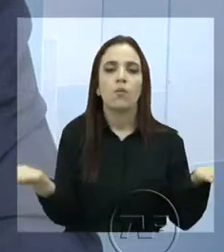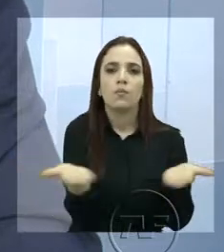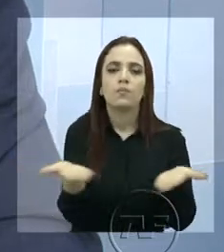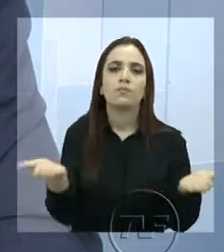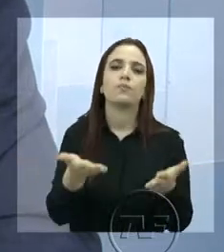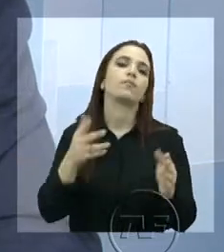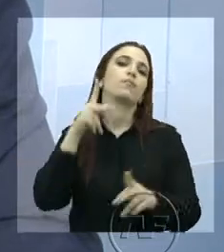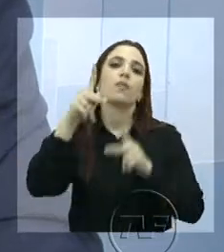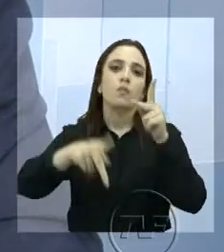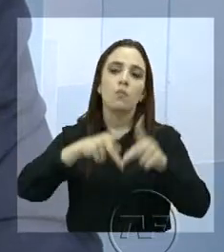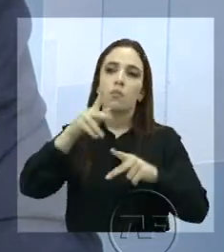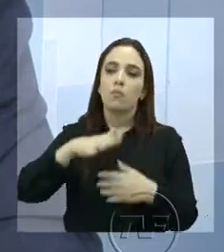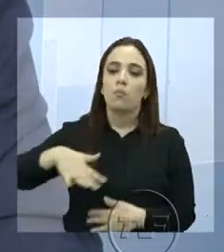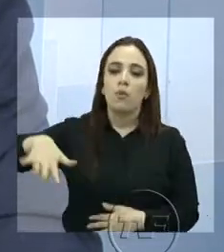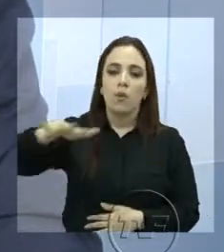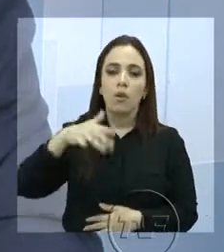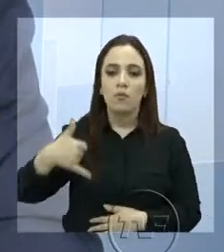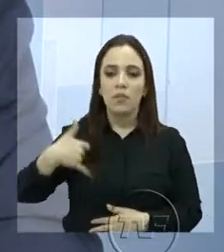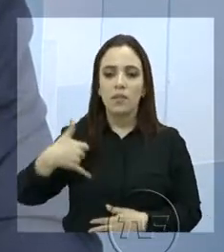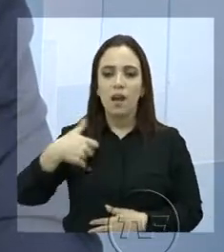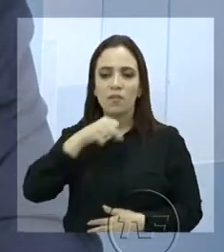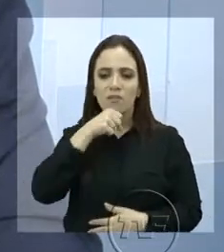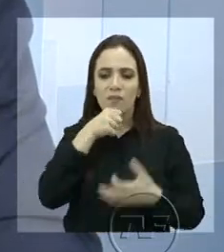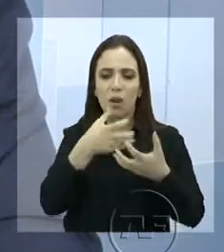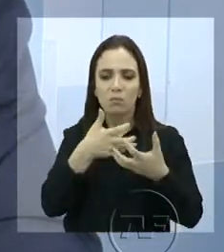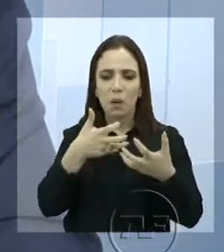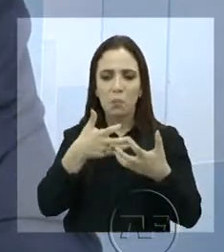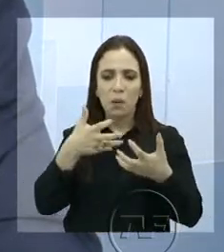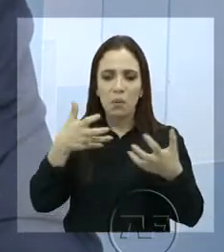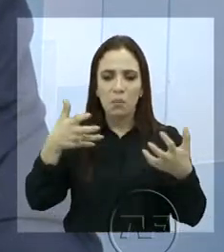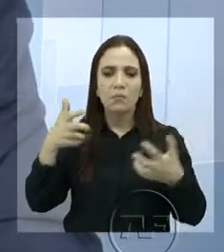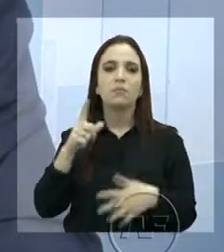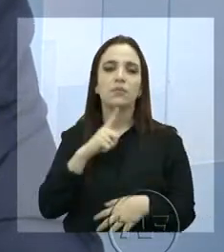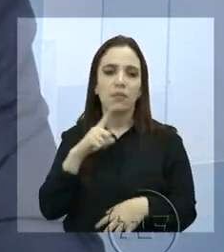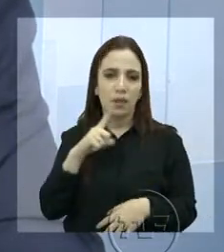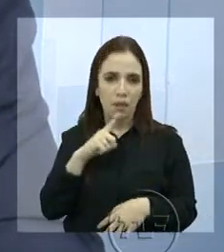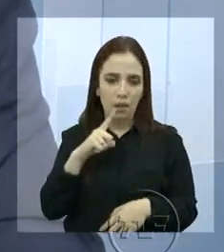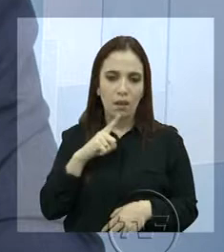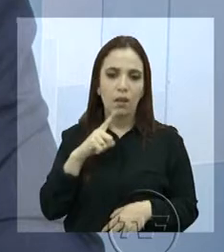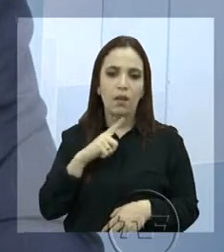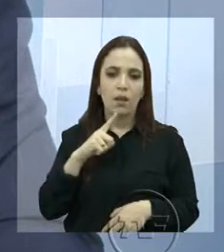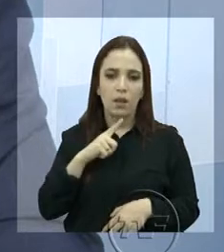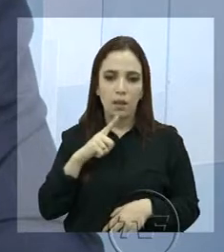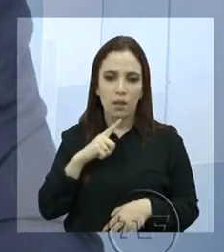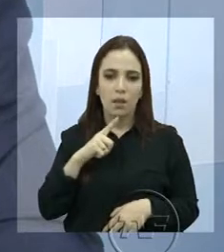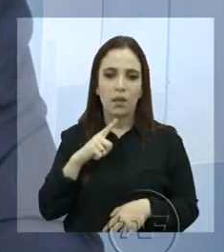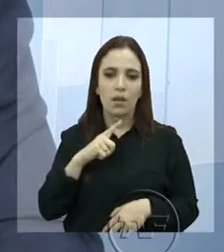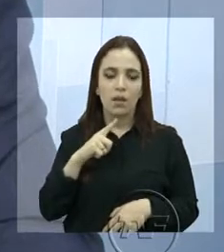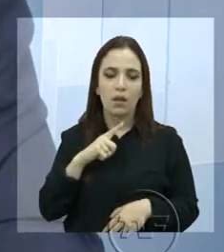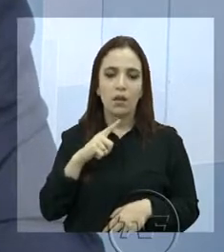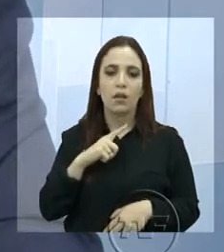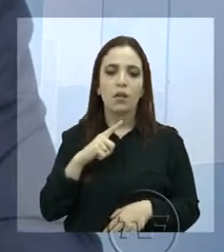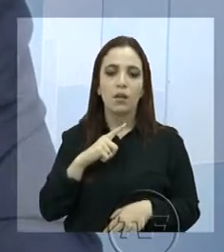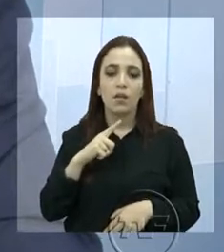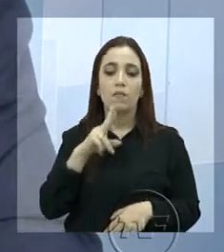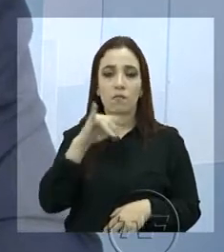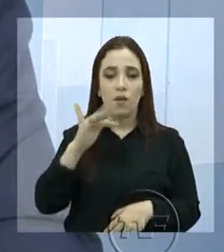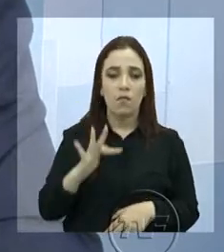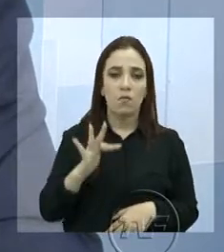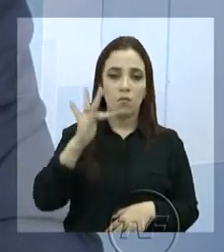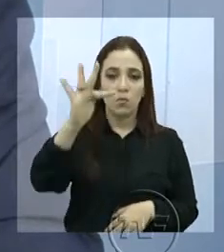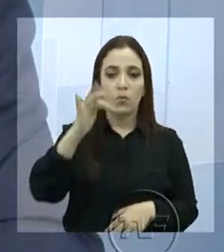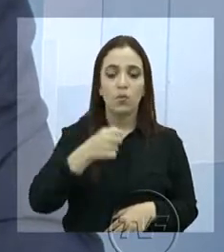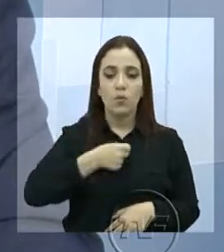hoje, a população está cada vez mais envelhecendo, né? É uma previsão natural do nosso país. Nós vamos ter uma população